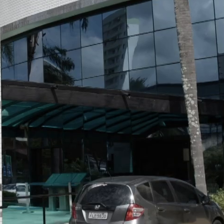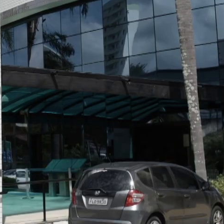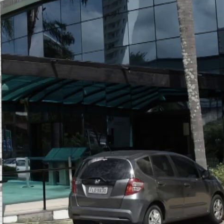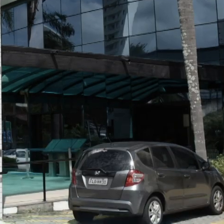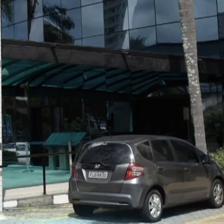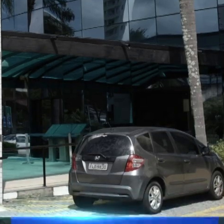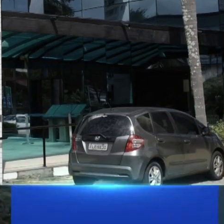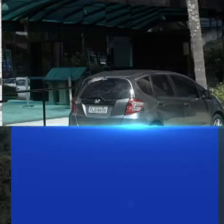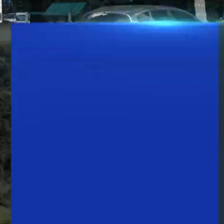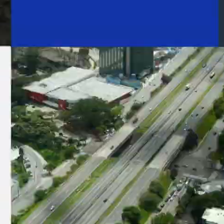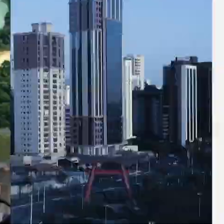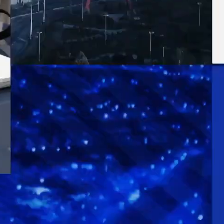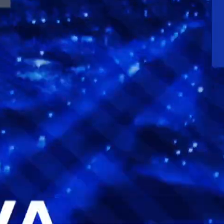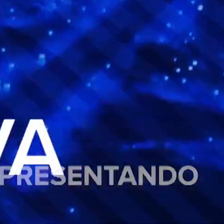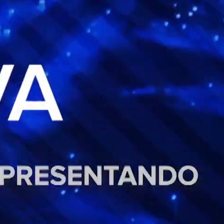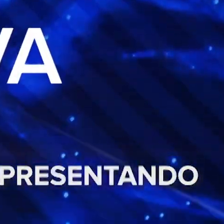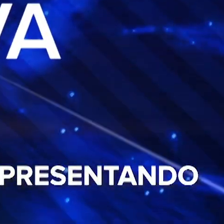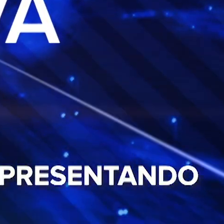já!